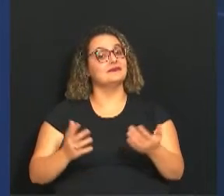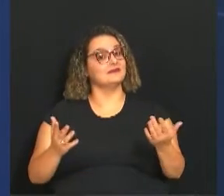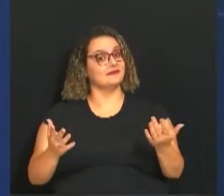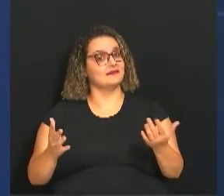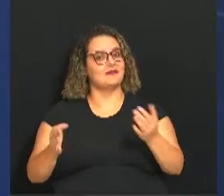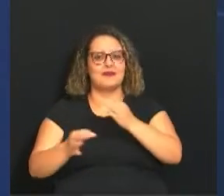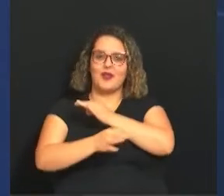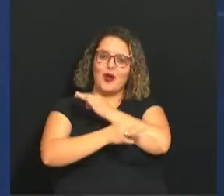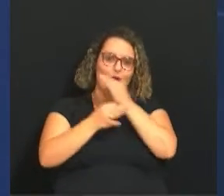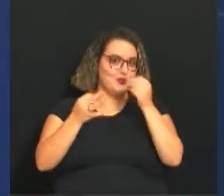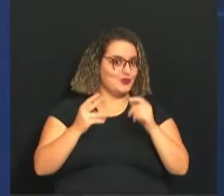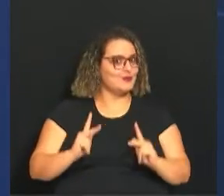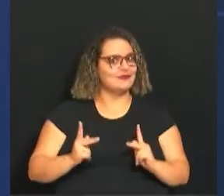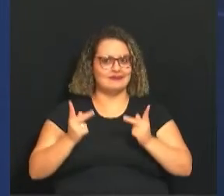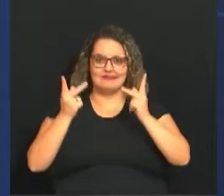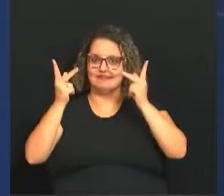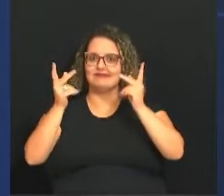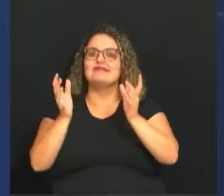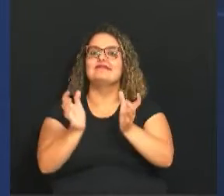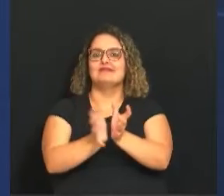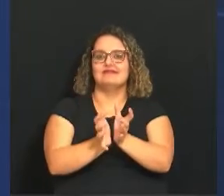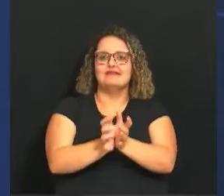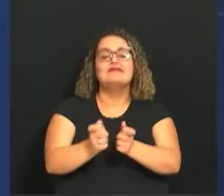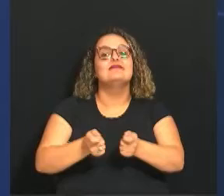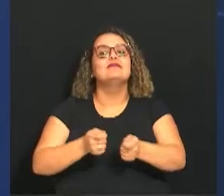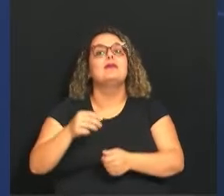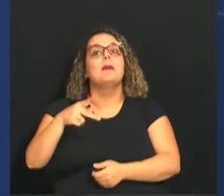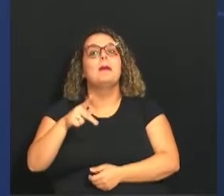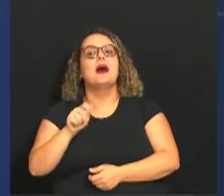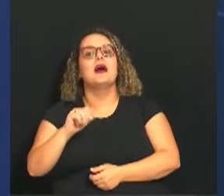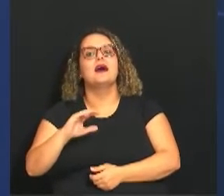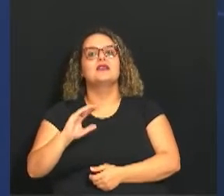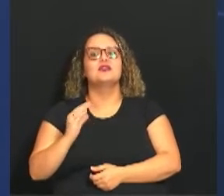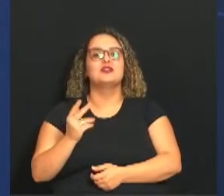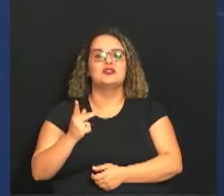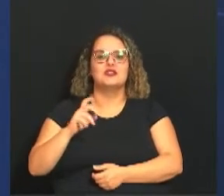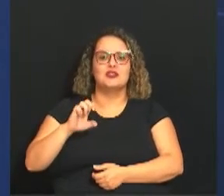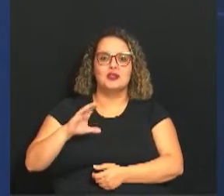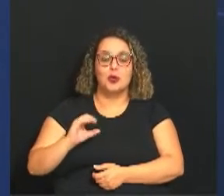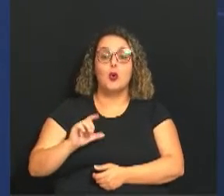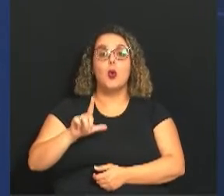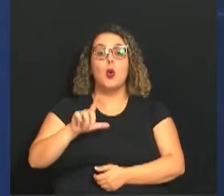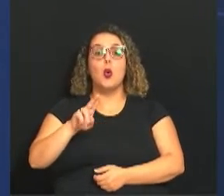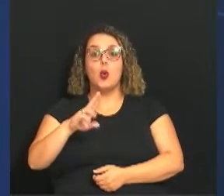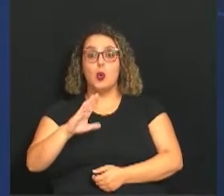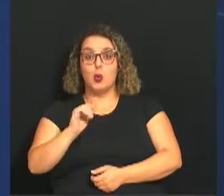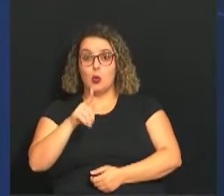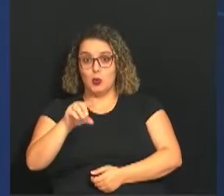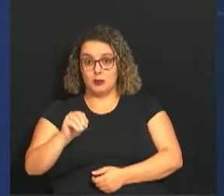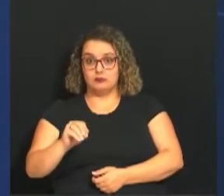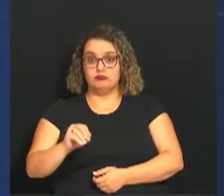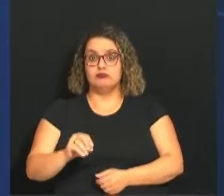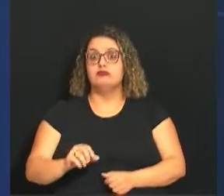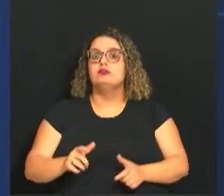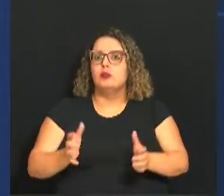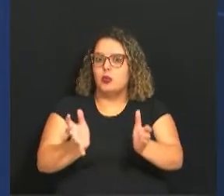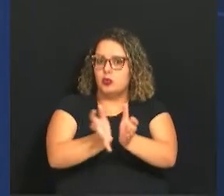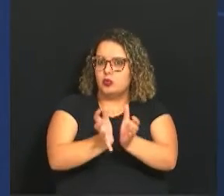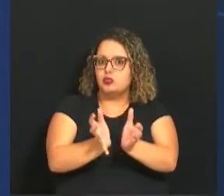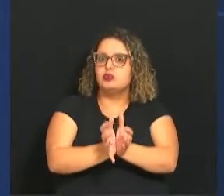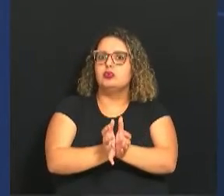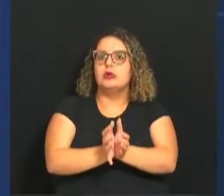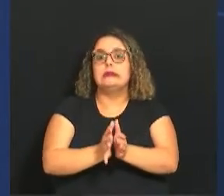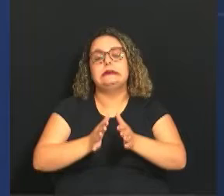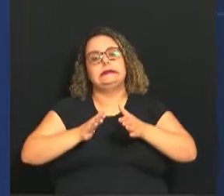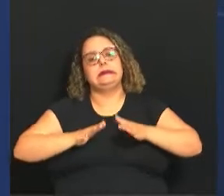Ótima vitória da equipe comandada pelo Marcos Pacheco. O Lucão, que é um dos principais atletas da equipe, foi poupado.